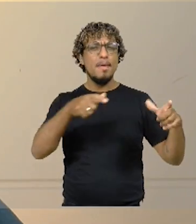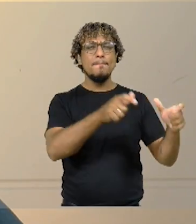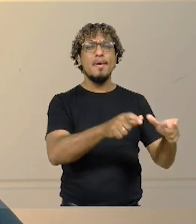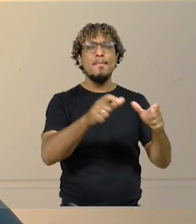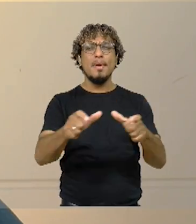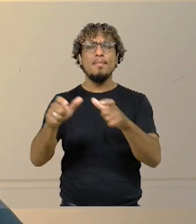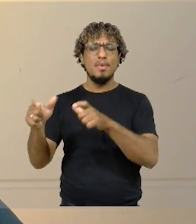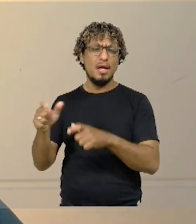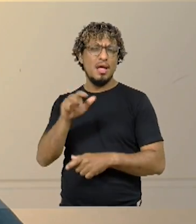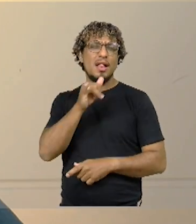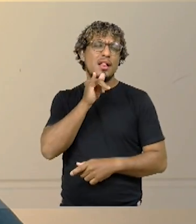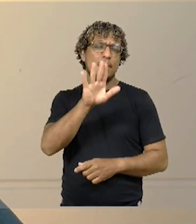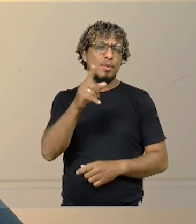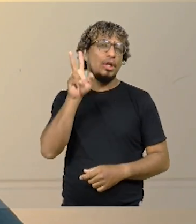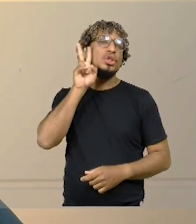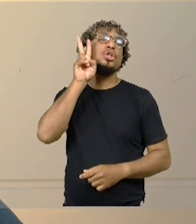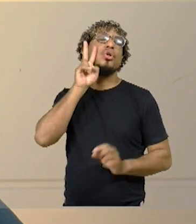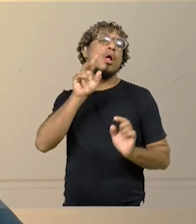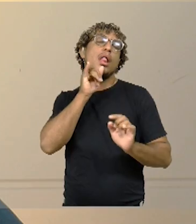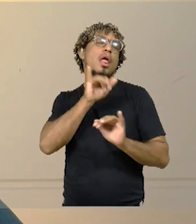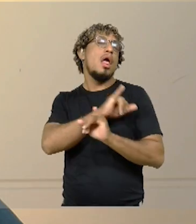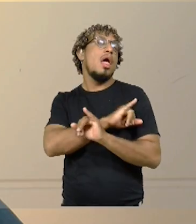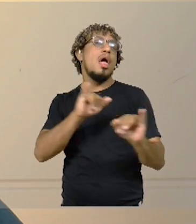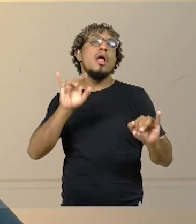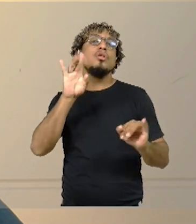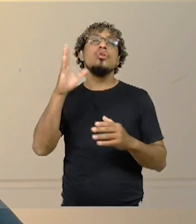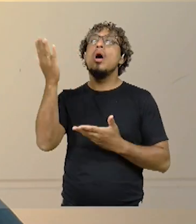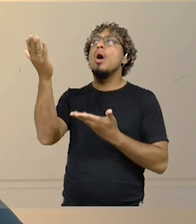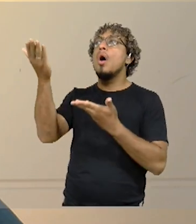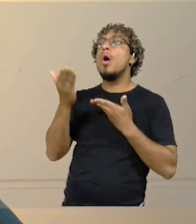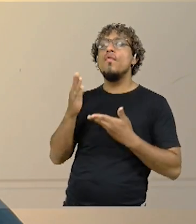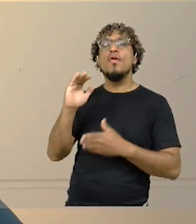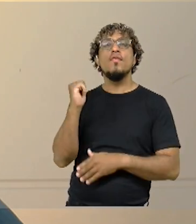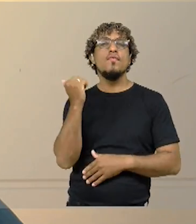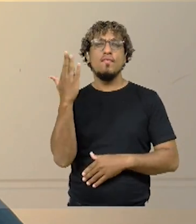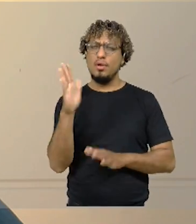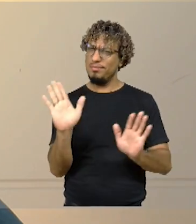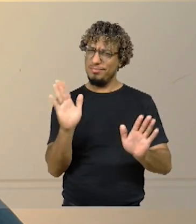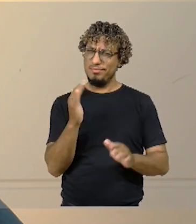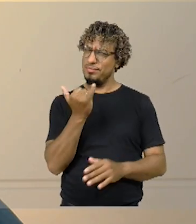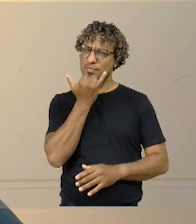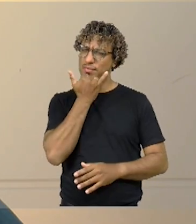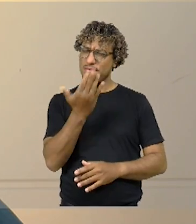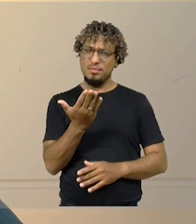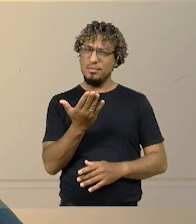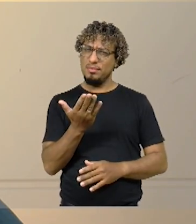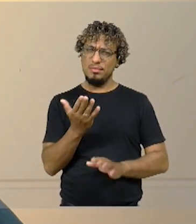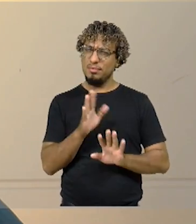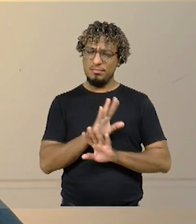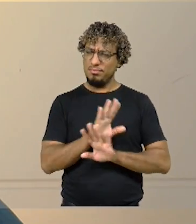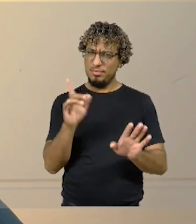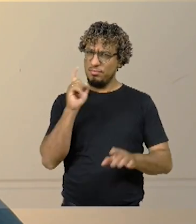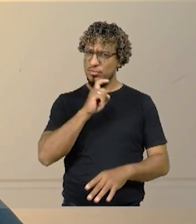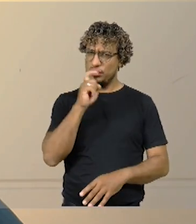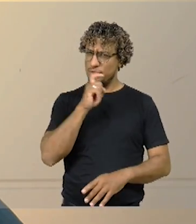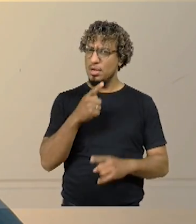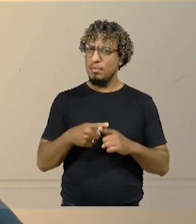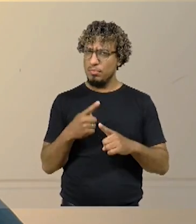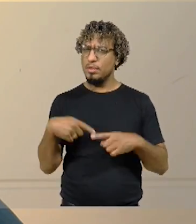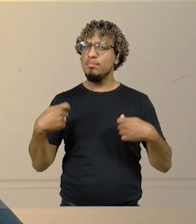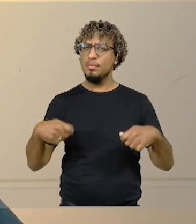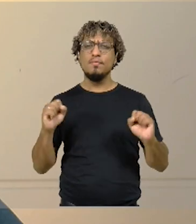nossas praias estão todas poluídas. E não é só de coliformes fecais, é de metais pesados dessas indústrias que estão